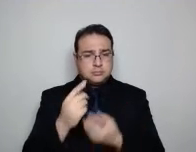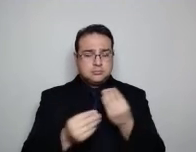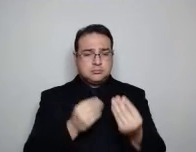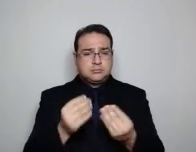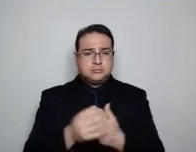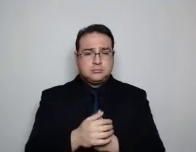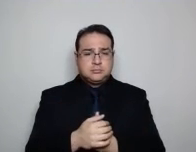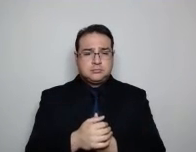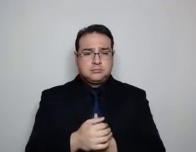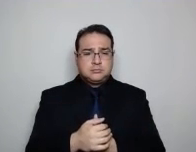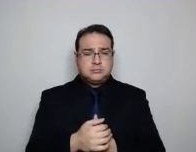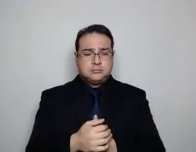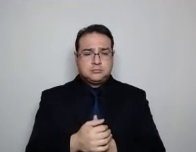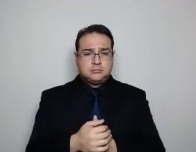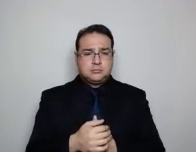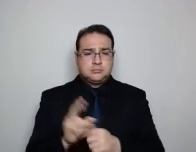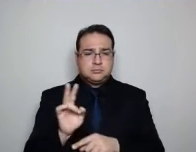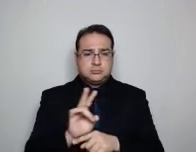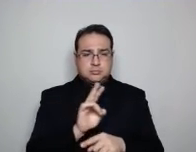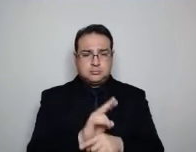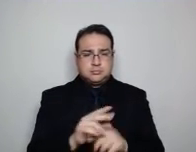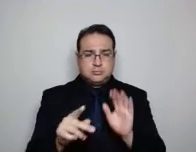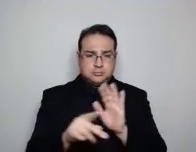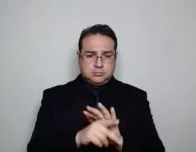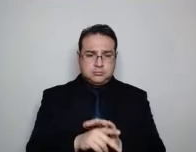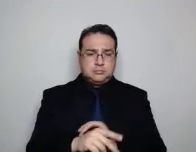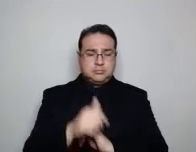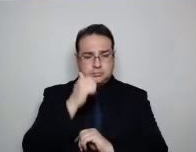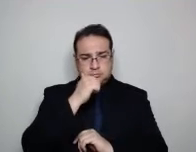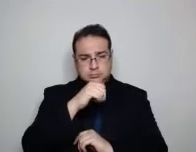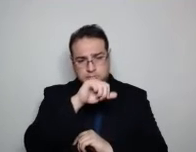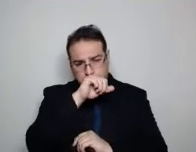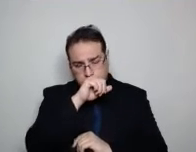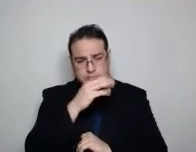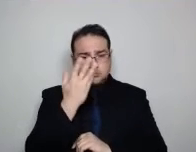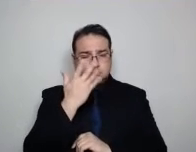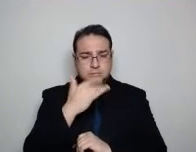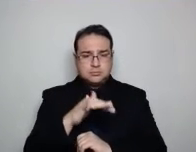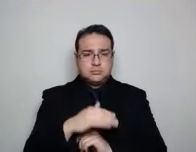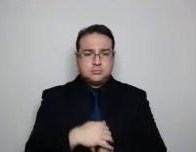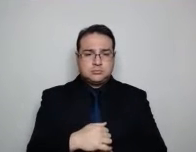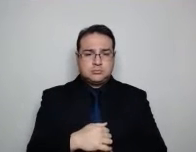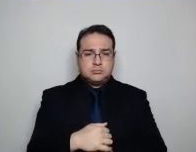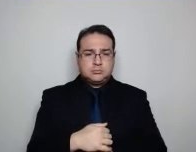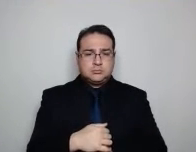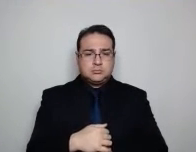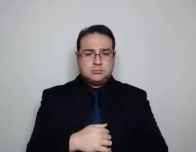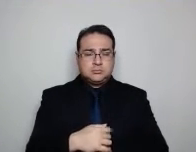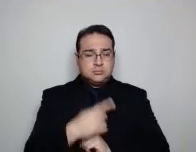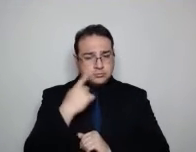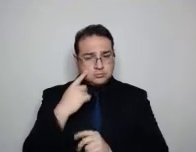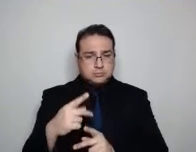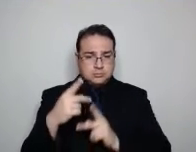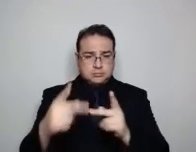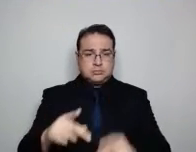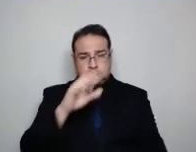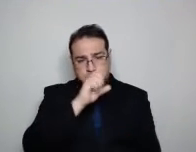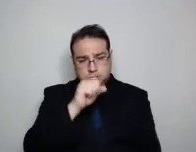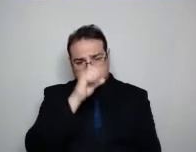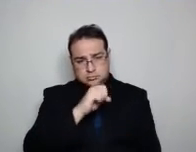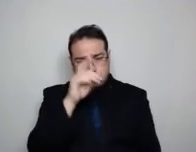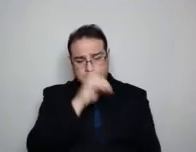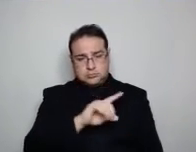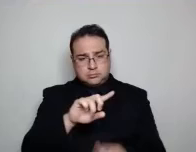a guarda em favor da mãe das crianças e visitas em finais de semana alternadas em favor do